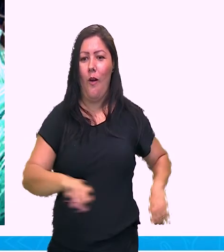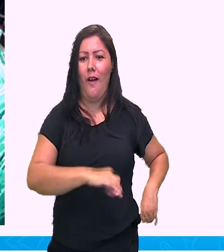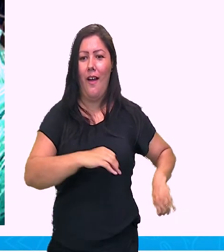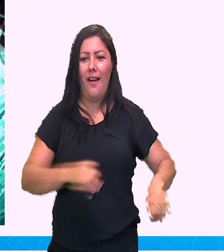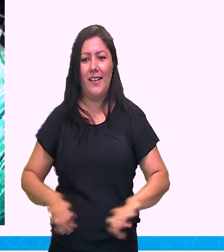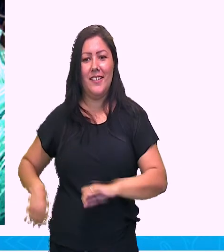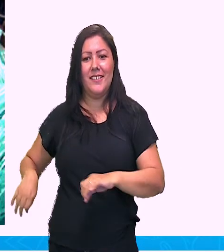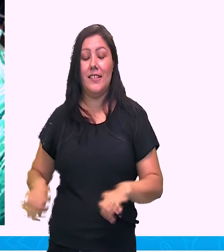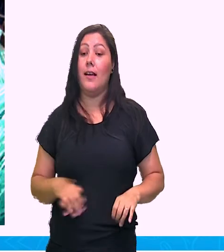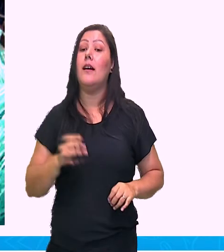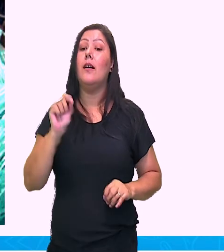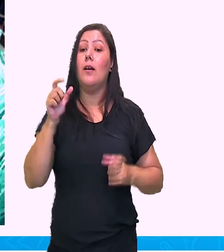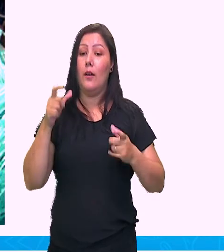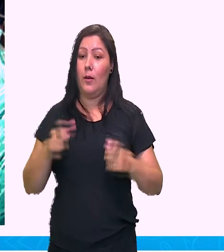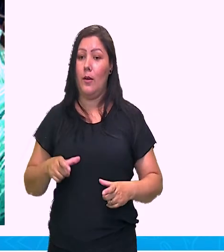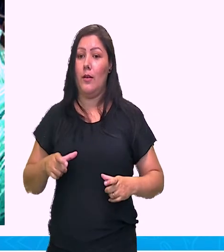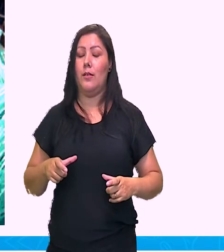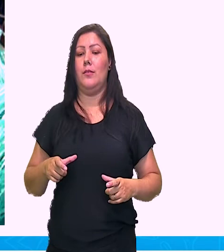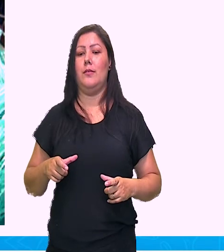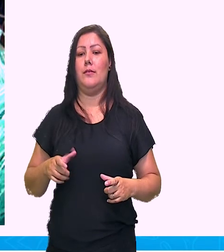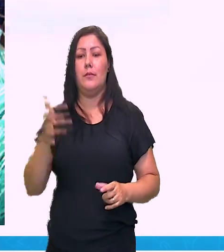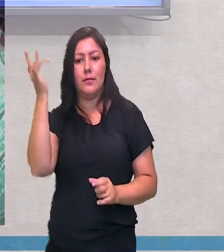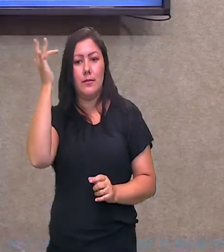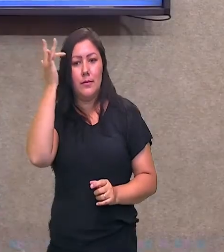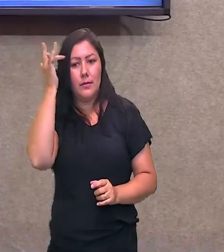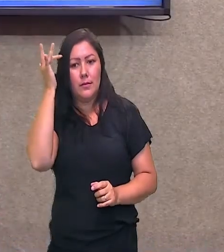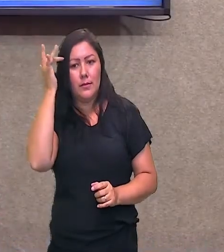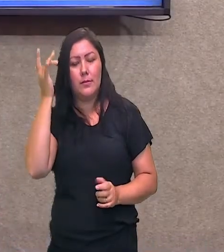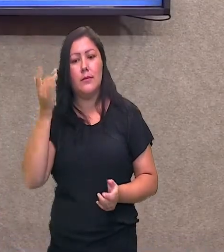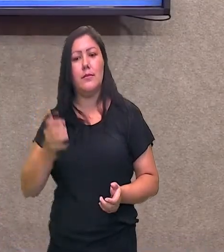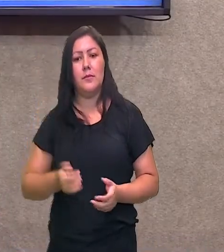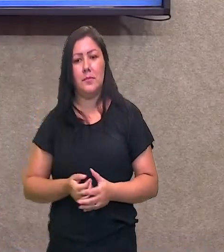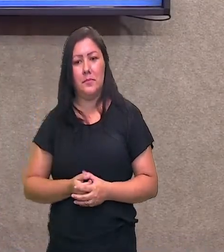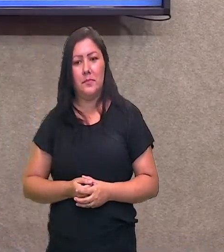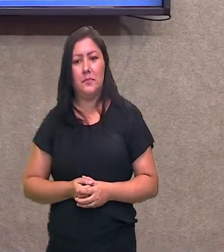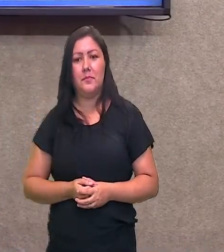São Paulo. Então,